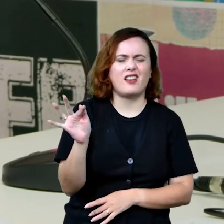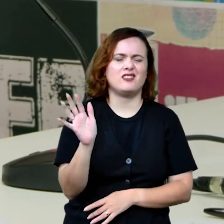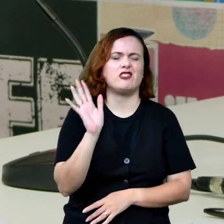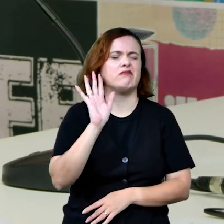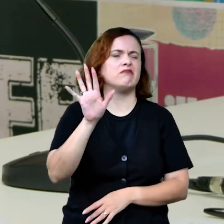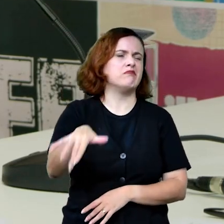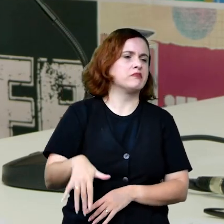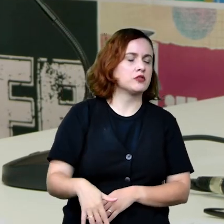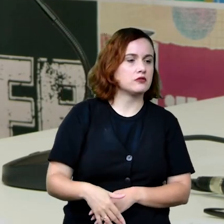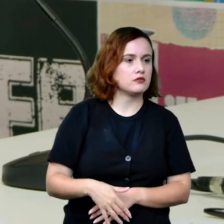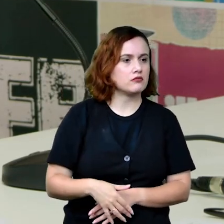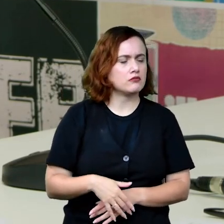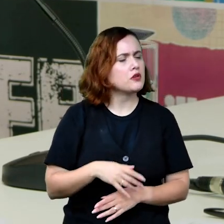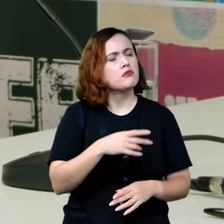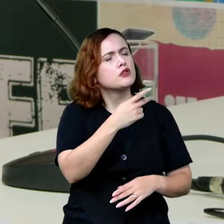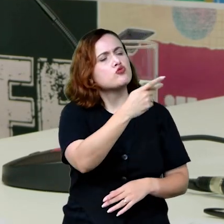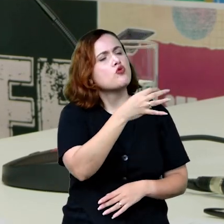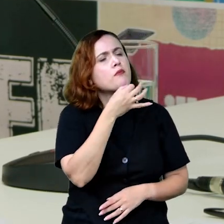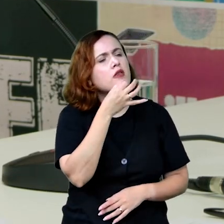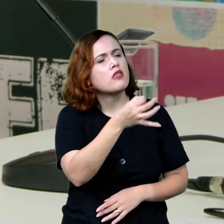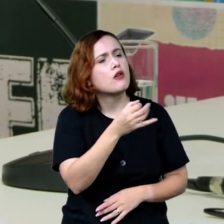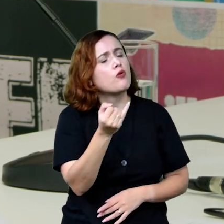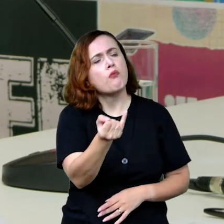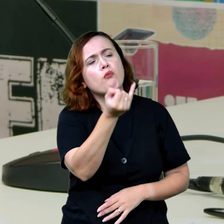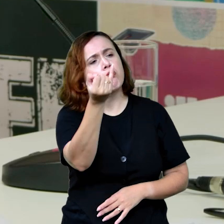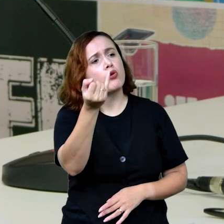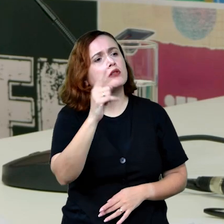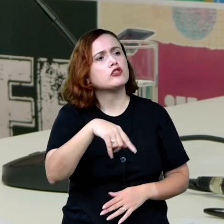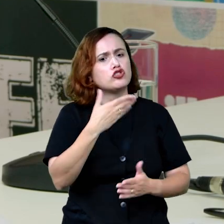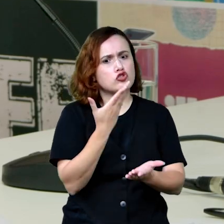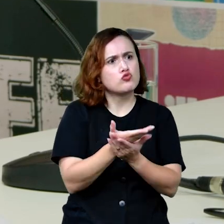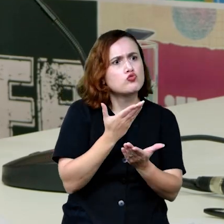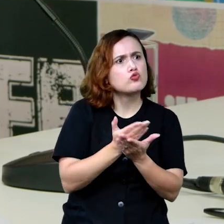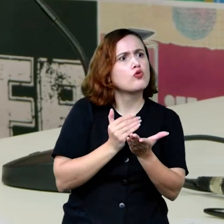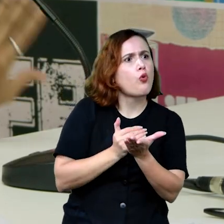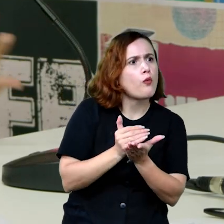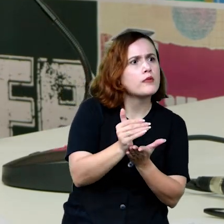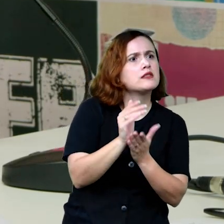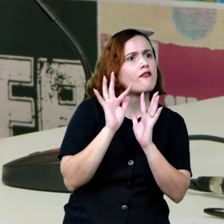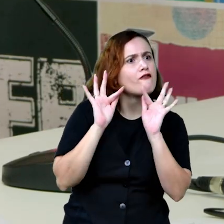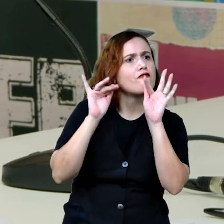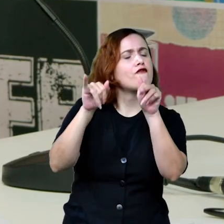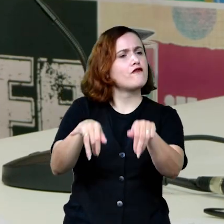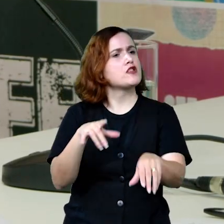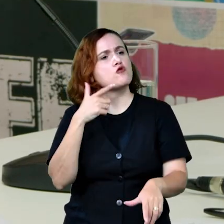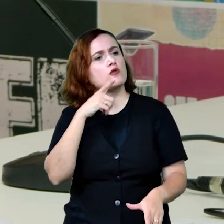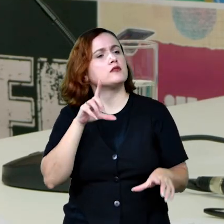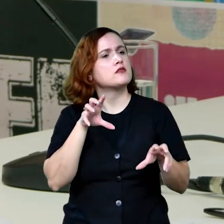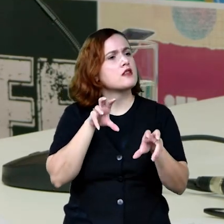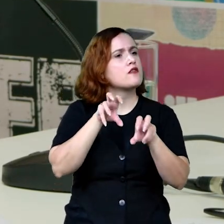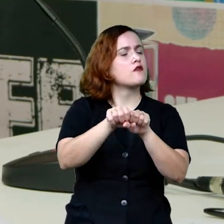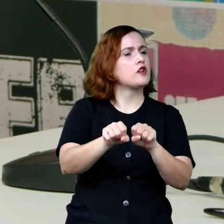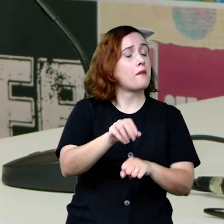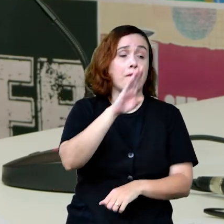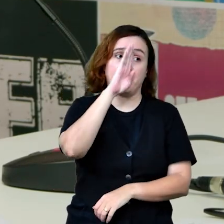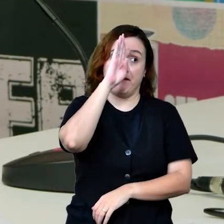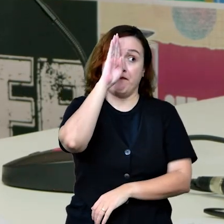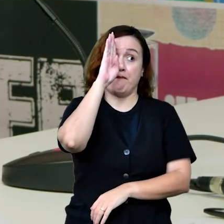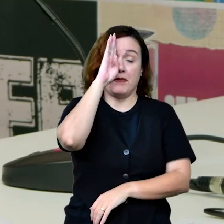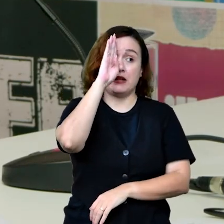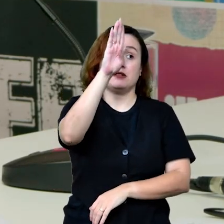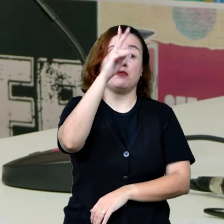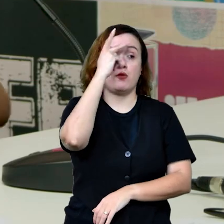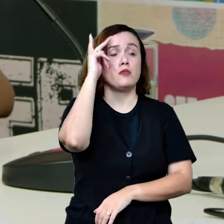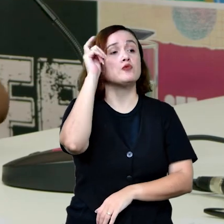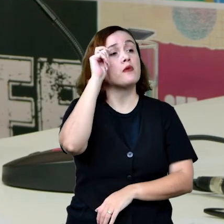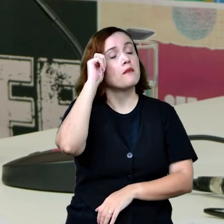tão necessário iniciar, continuar e finalizar os estudos, principalmente para as pessoas pretas ou pessoas vindas da